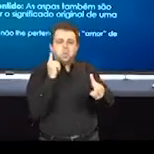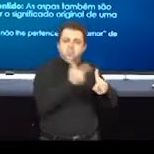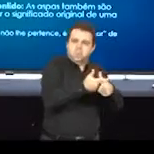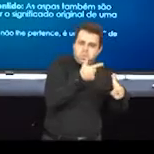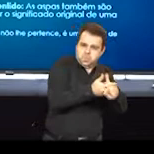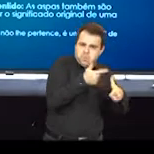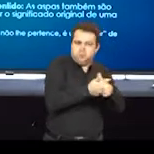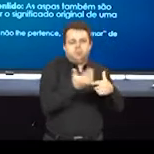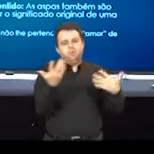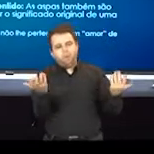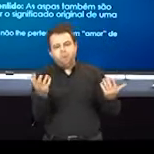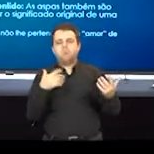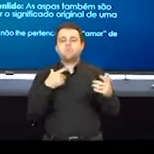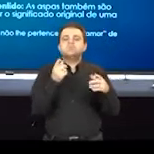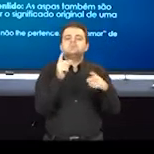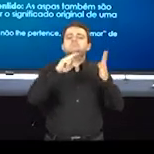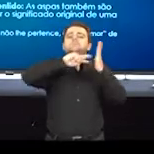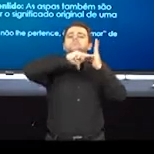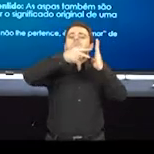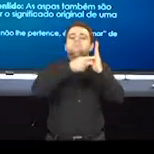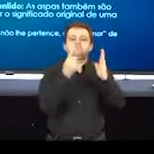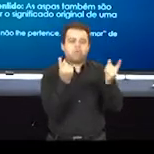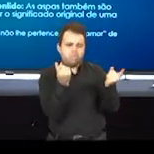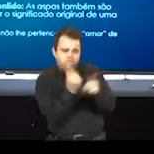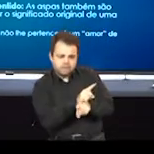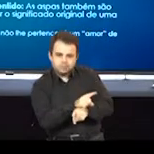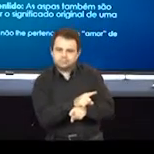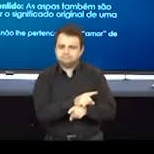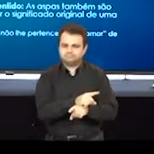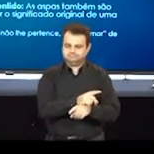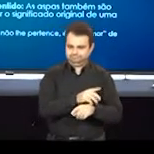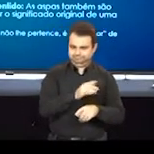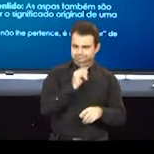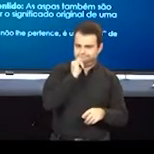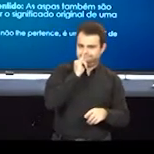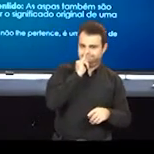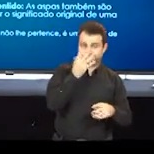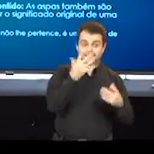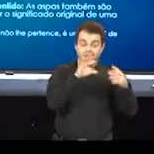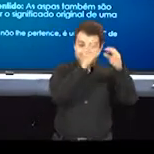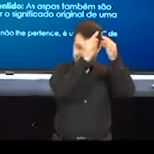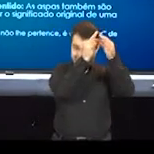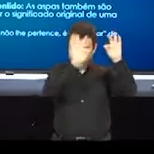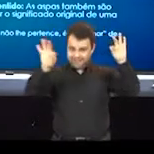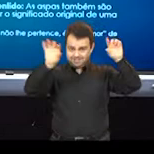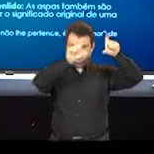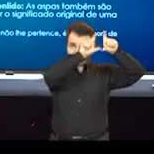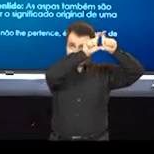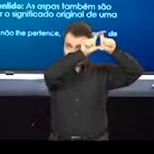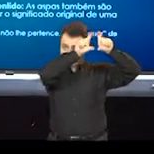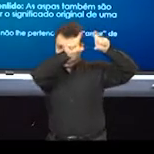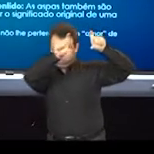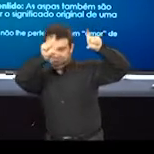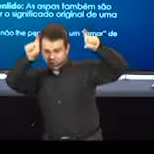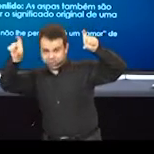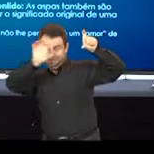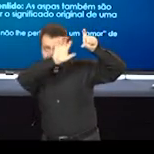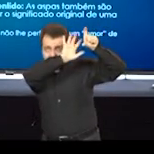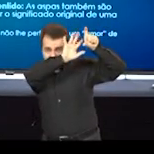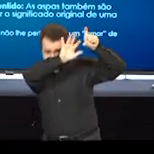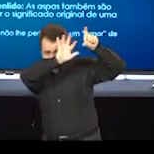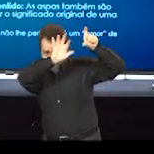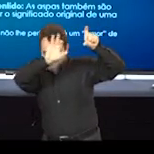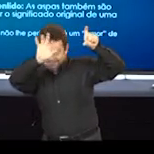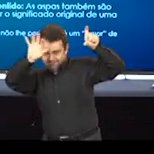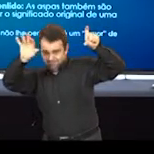num texto eu escrevo uma palavra ou expressão, mas eu quero que o leitor perceba que eu não estou usando aquela palavra ou